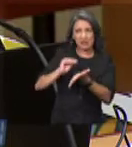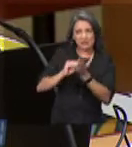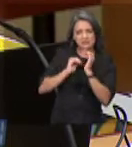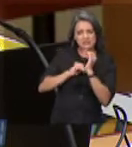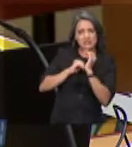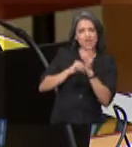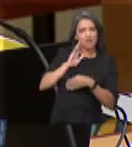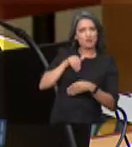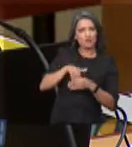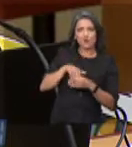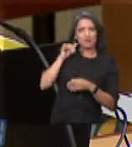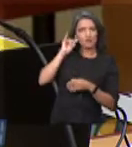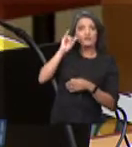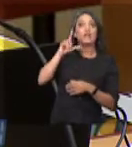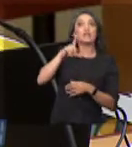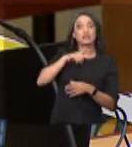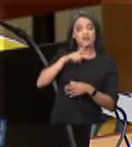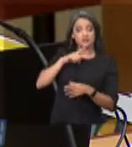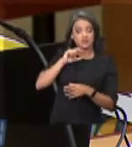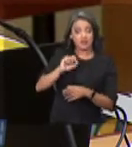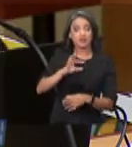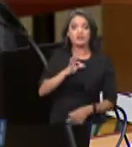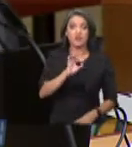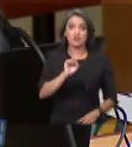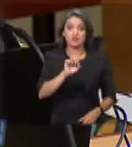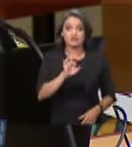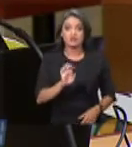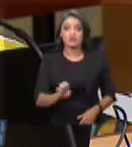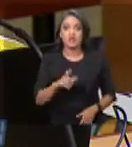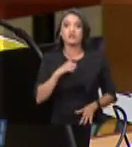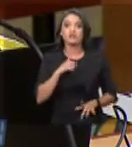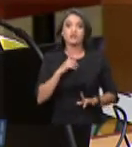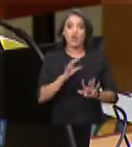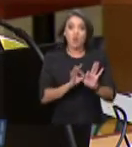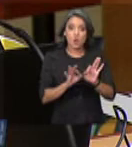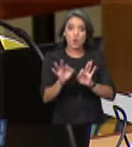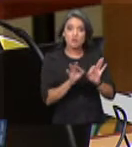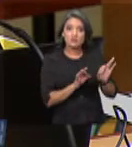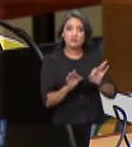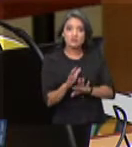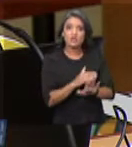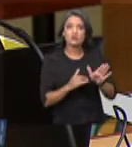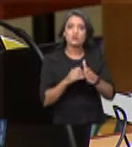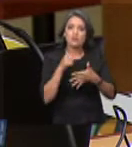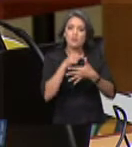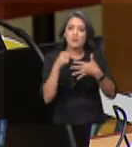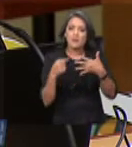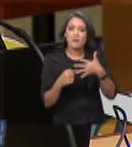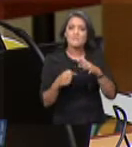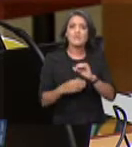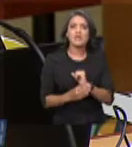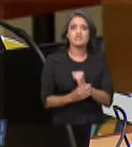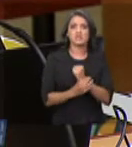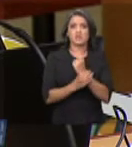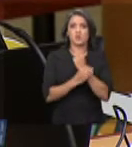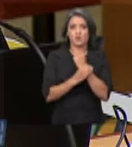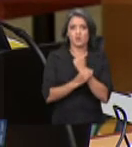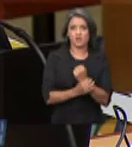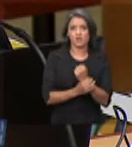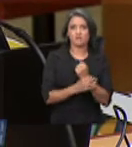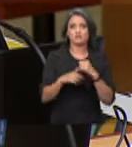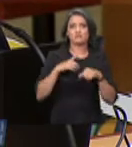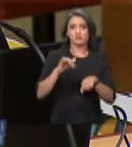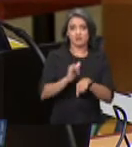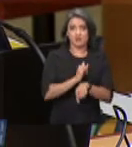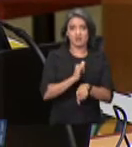é o Tribunal Superior Eleitoral além de todas as medidas de segurança é organizada sempre